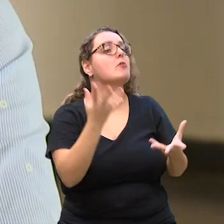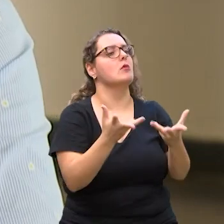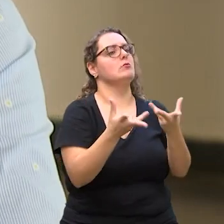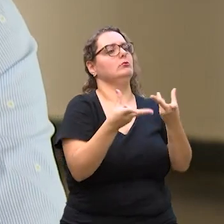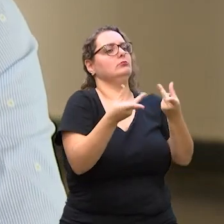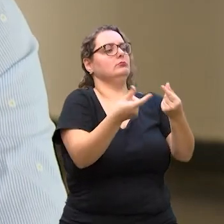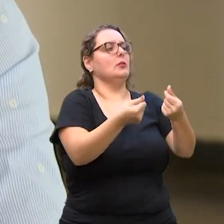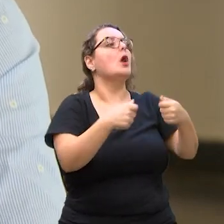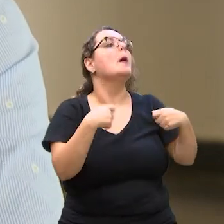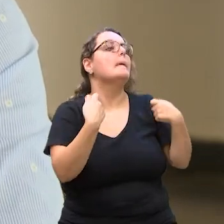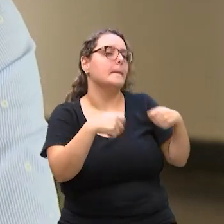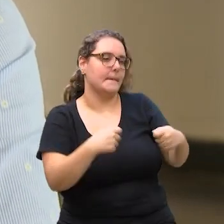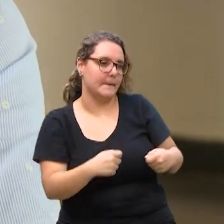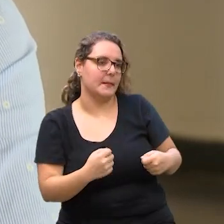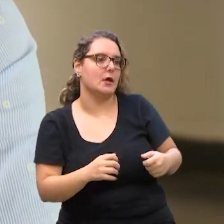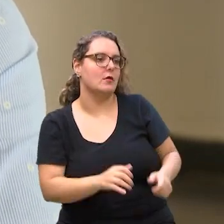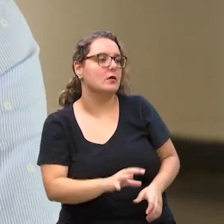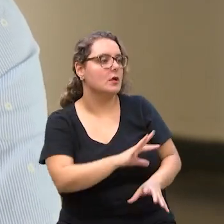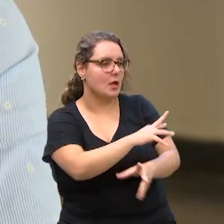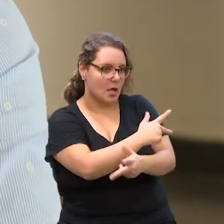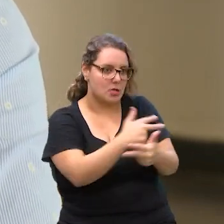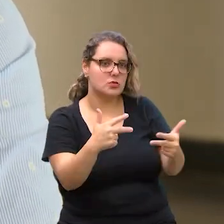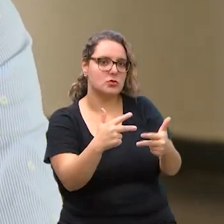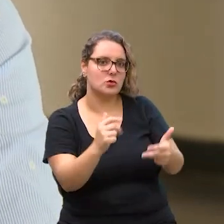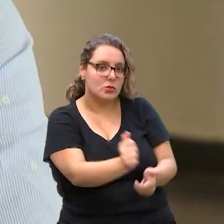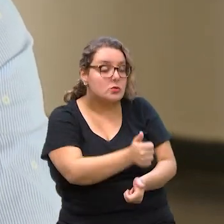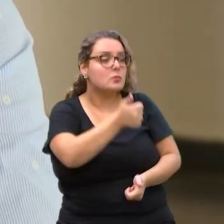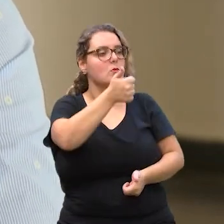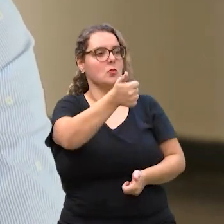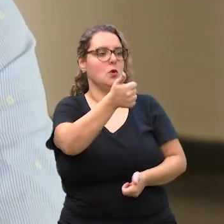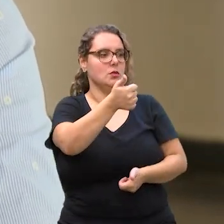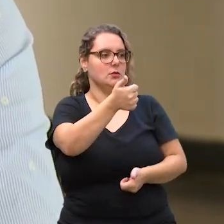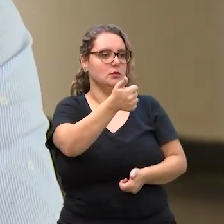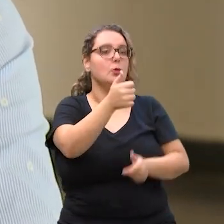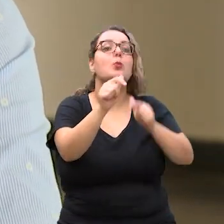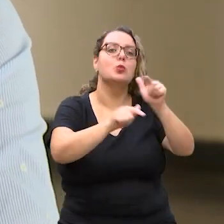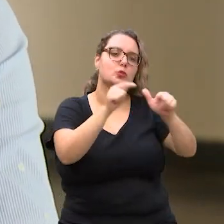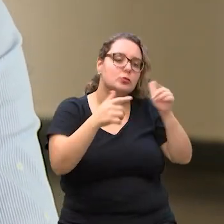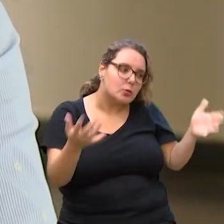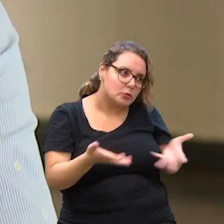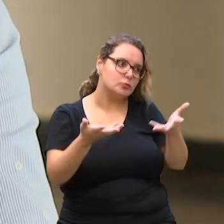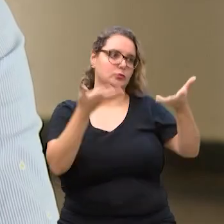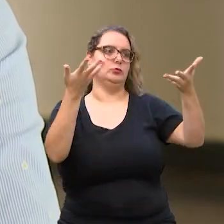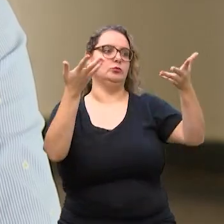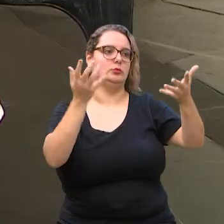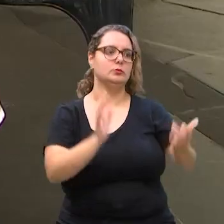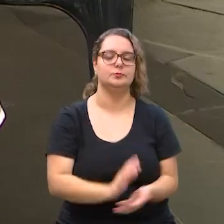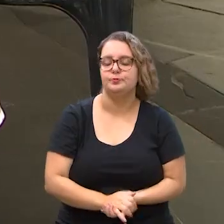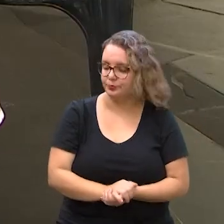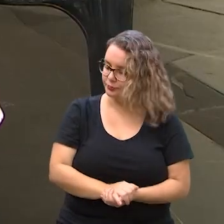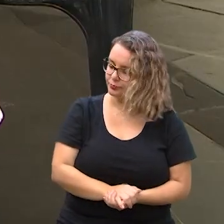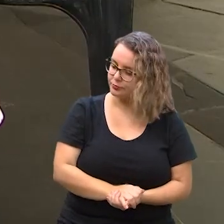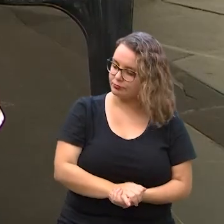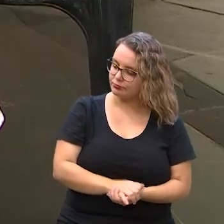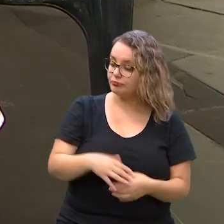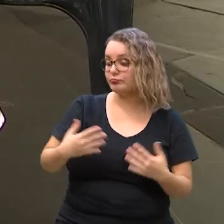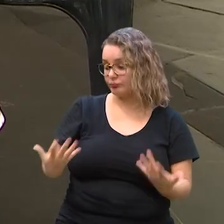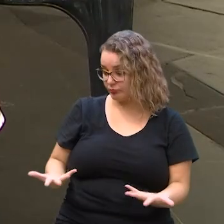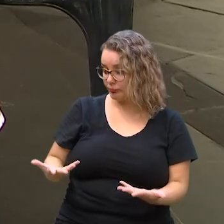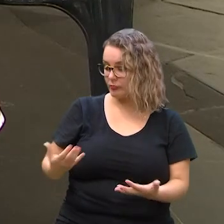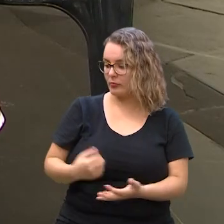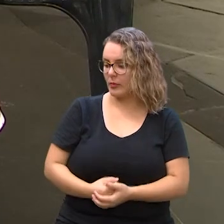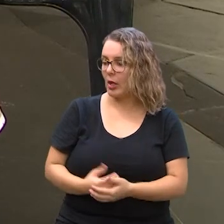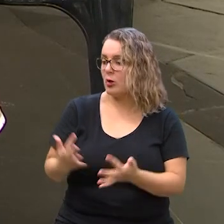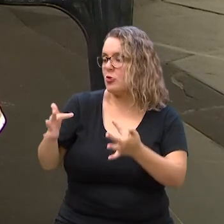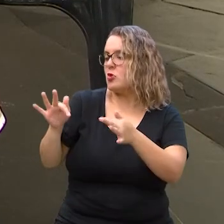mais ricas. Então a gente tem que fazer disso algo positivo para o trabalho fluir melhor. A gente